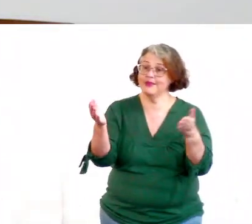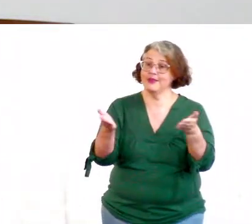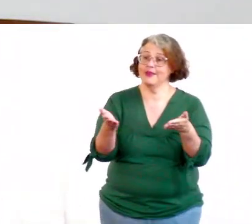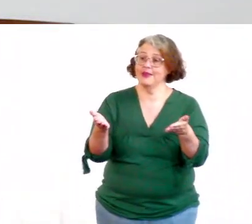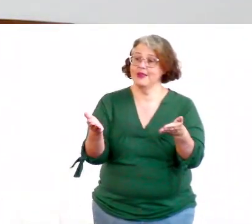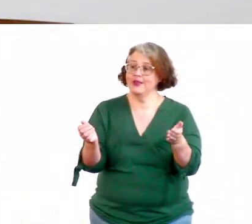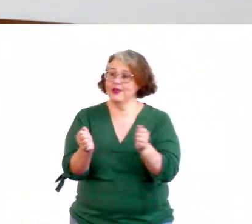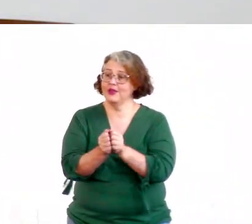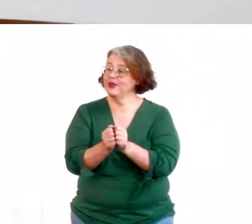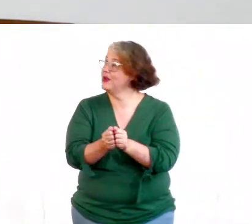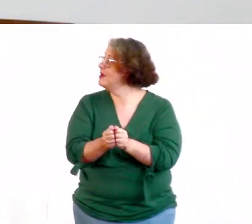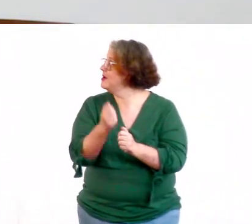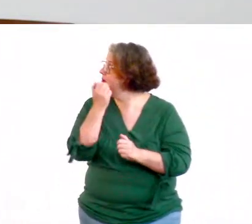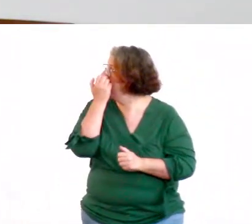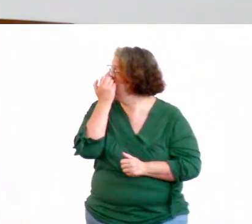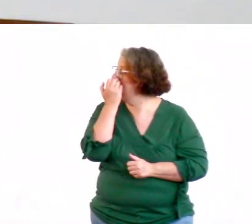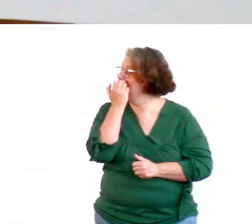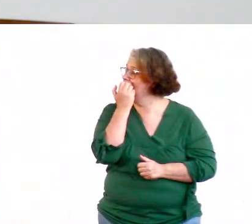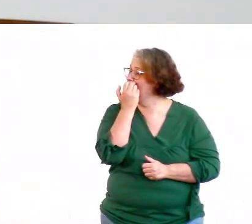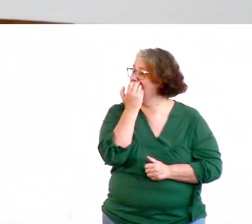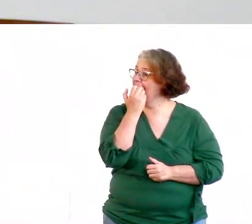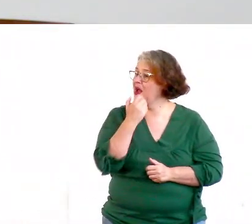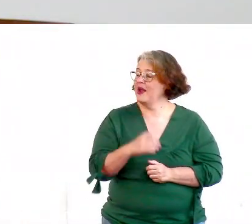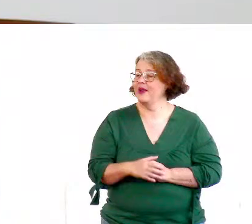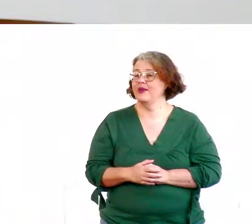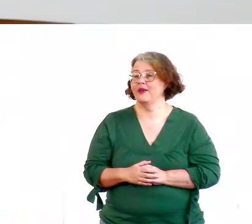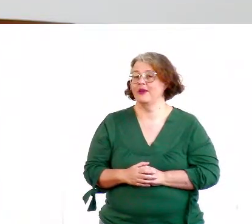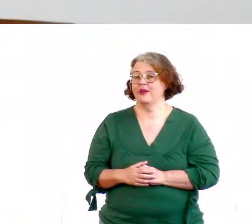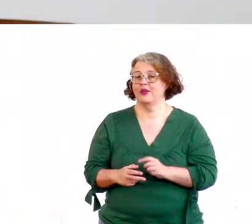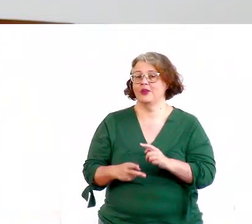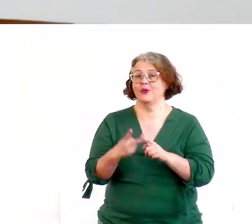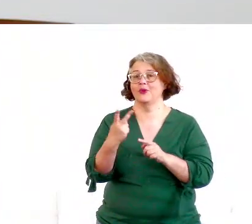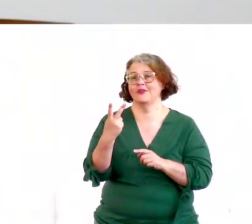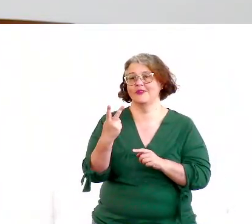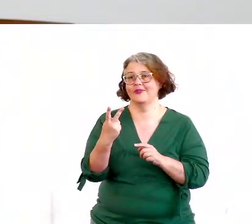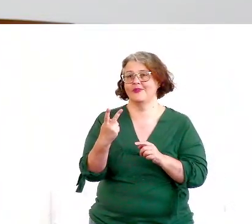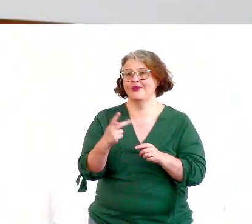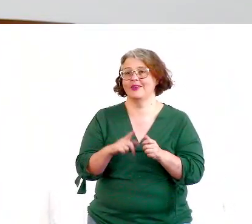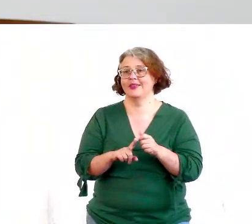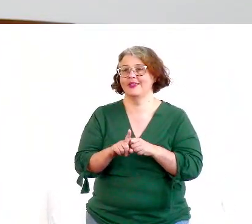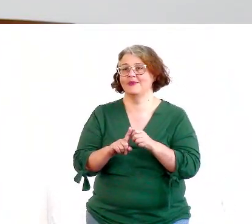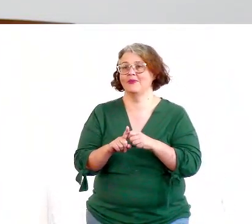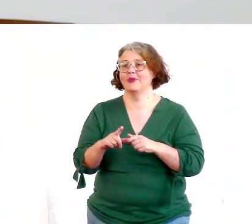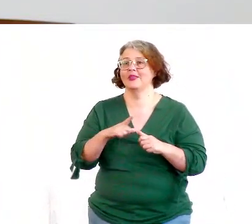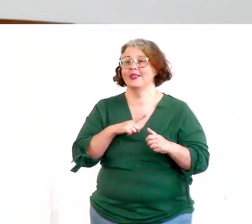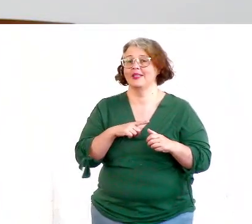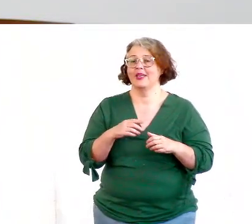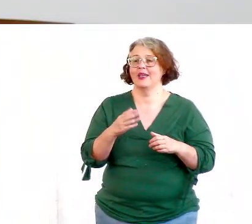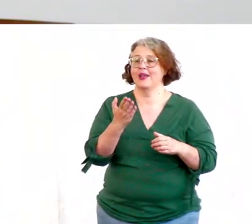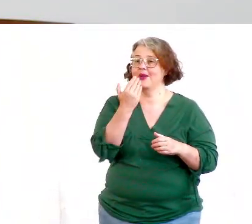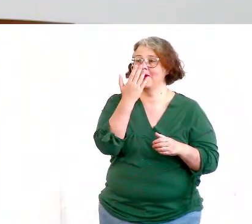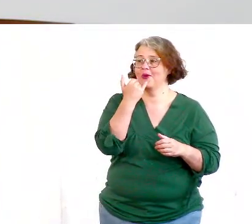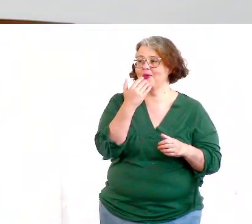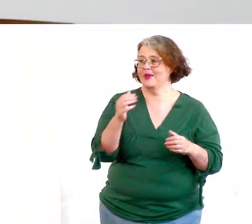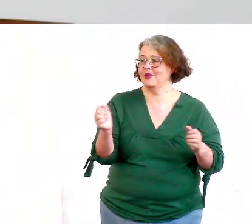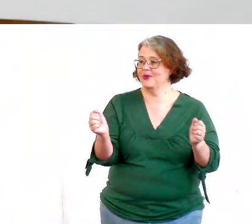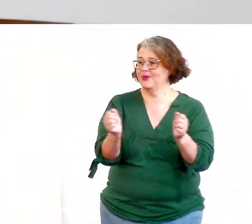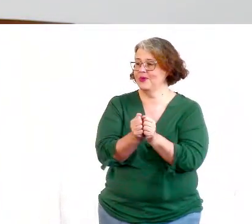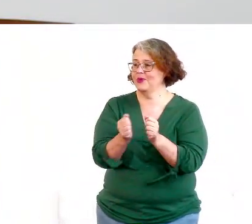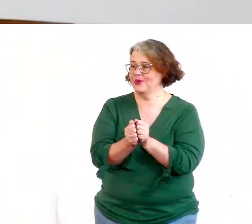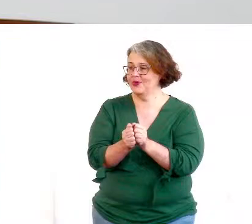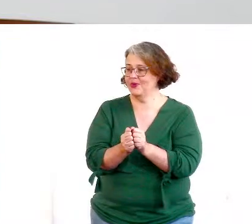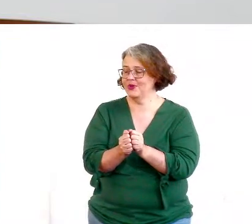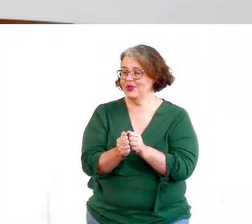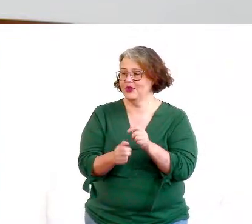nosso almoço também, porque 2 vezes por mês nós temos um almoço da comunidade, almoço do nosso povo aqui, segundos e